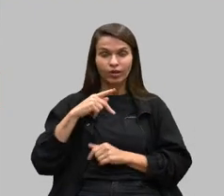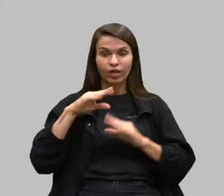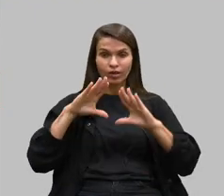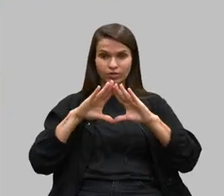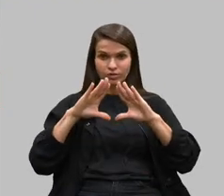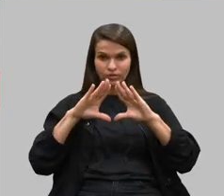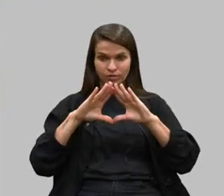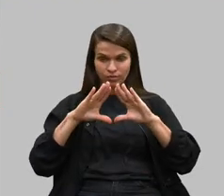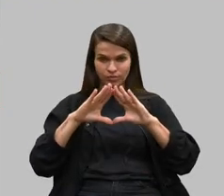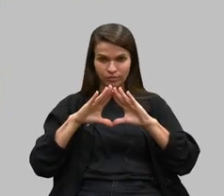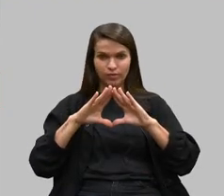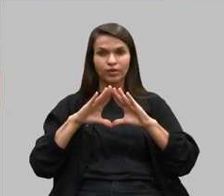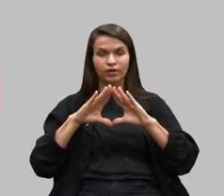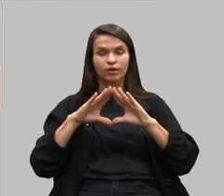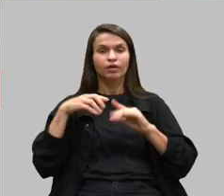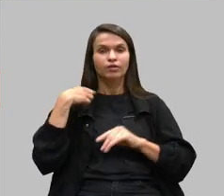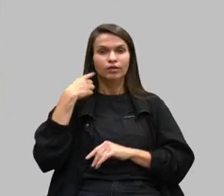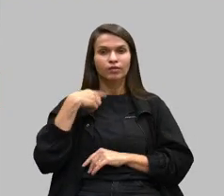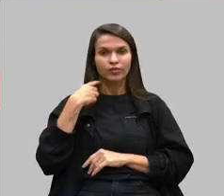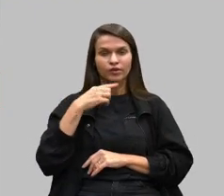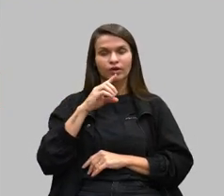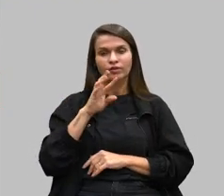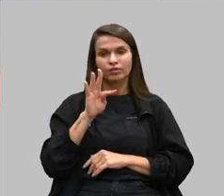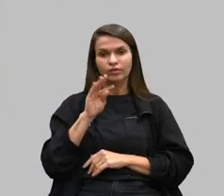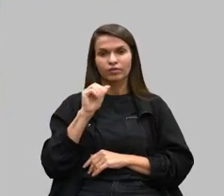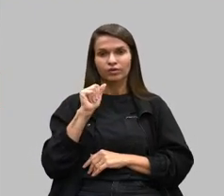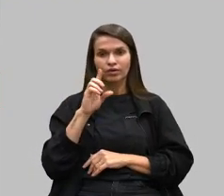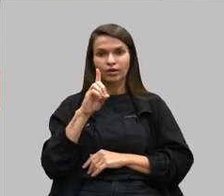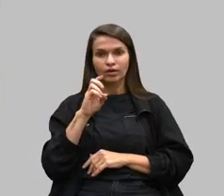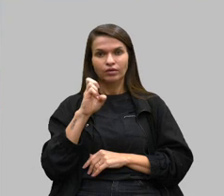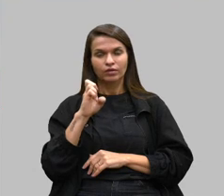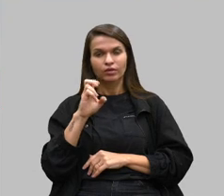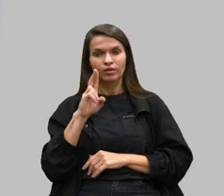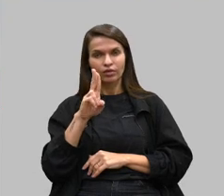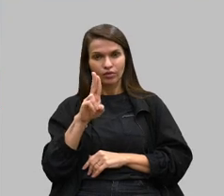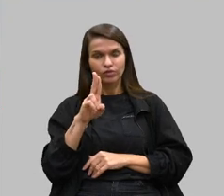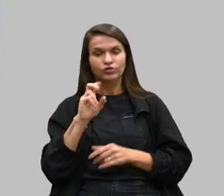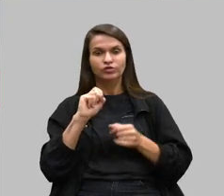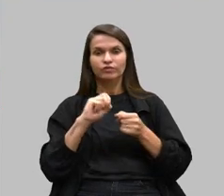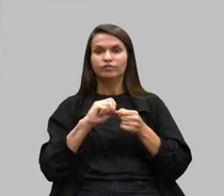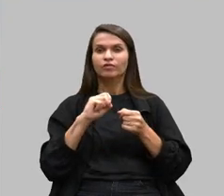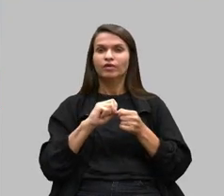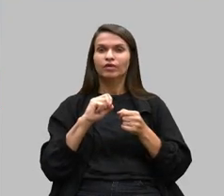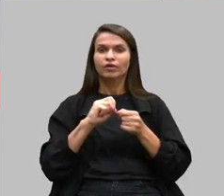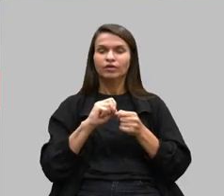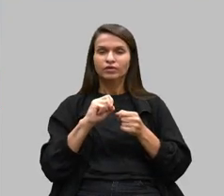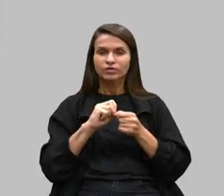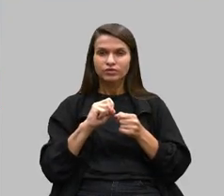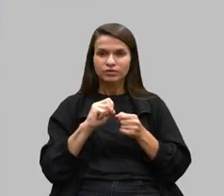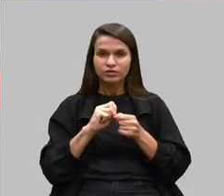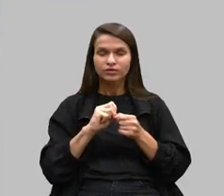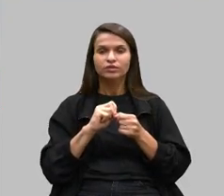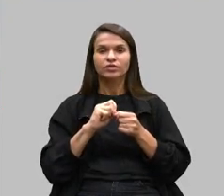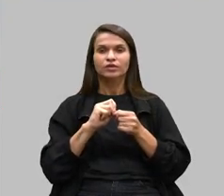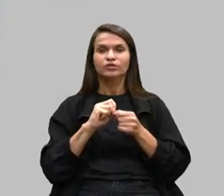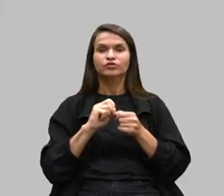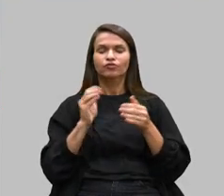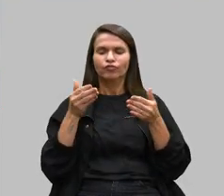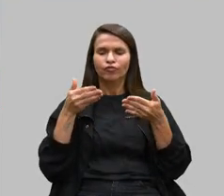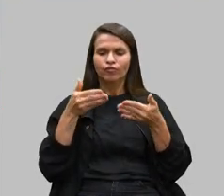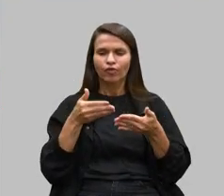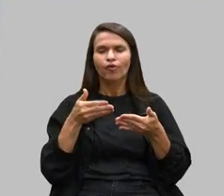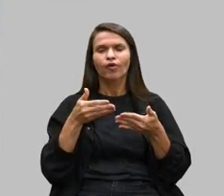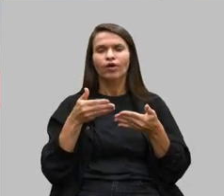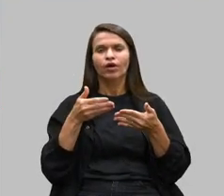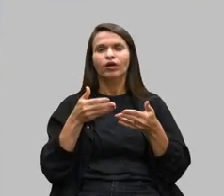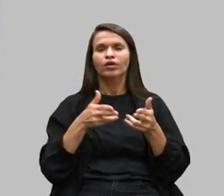Legislativa Deputado Tadeu Martins de fazer da questão Ferroviária o segundo